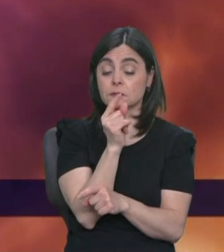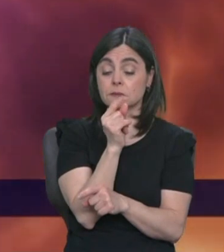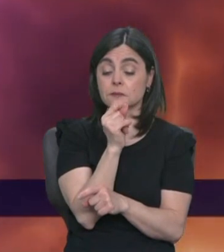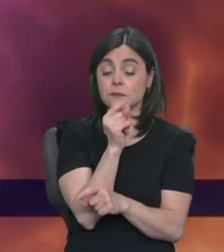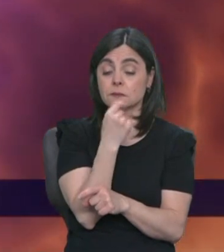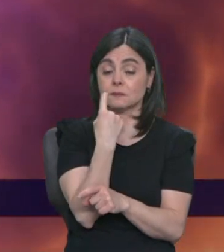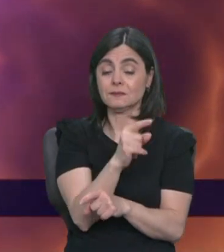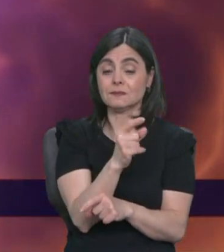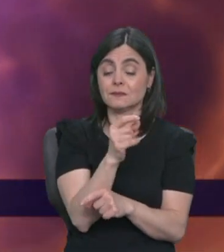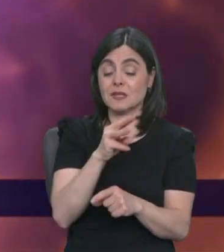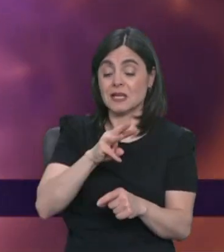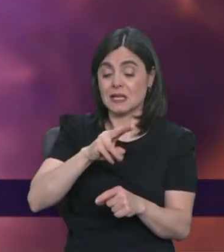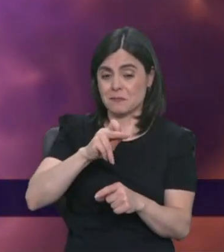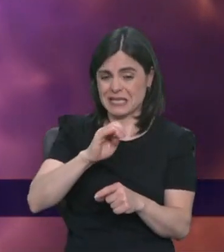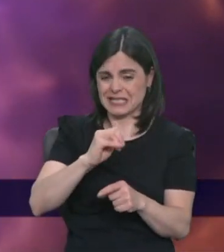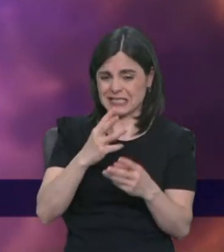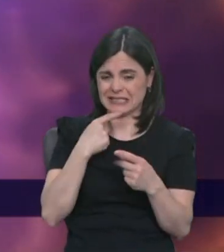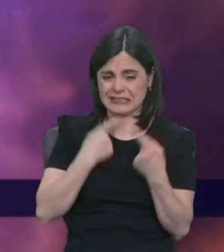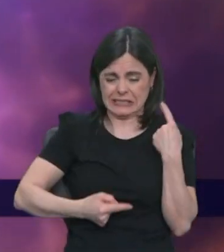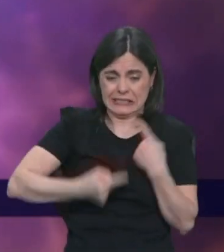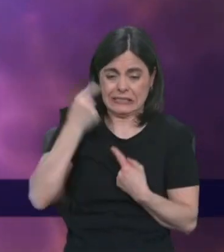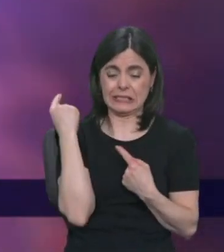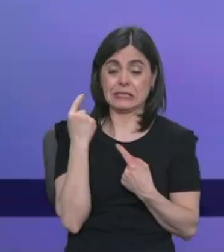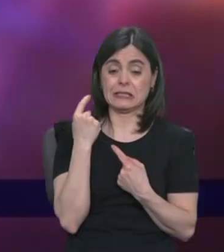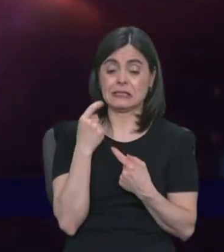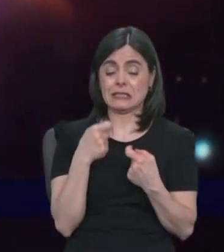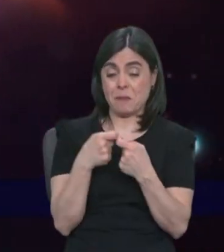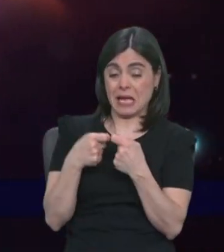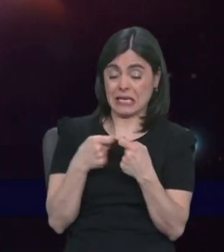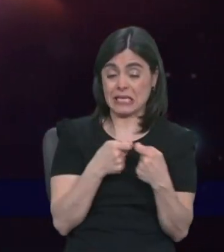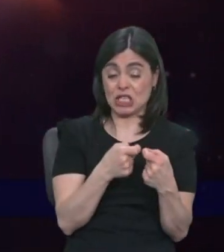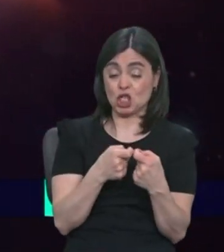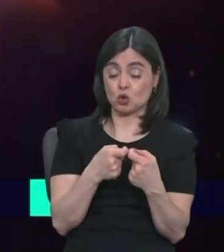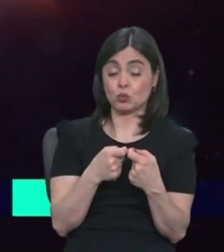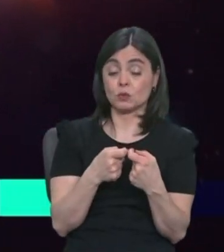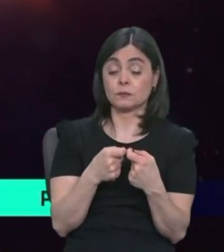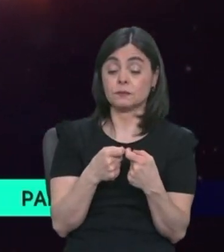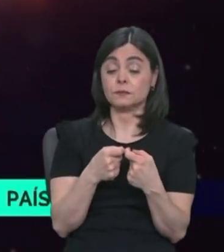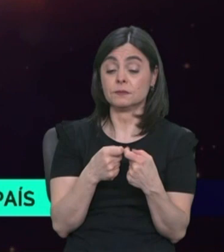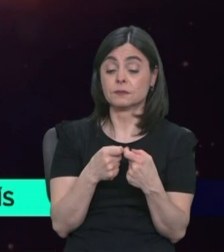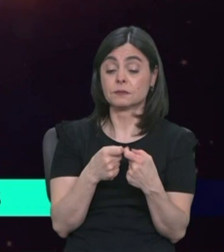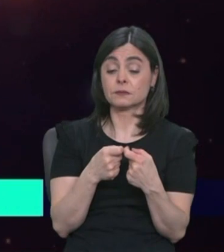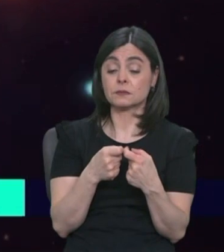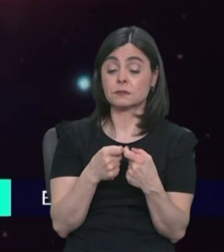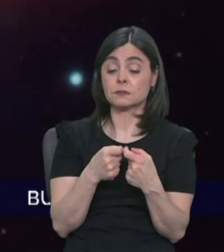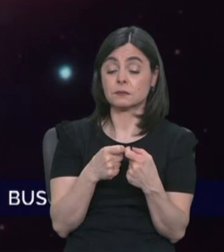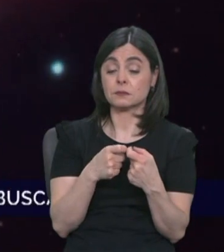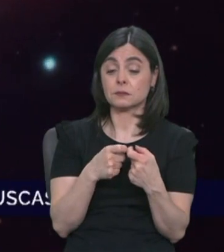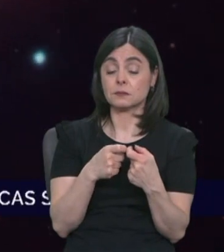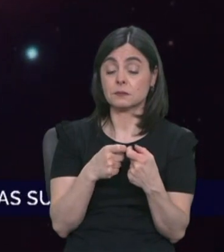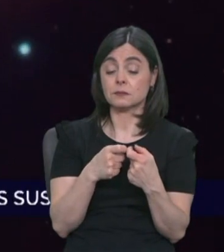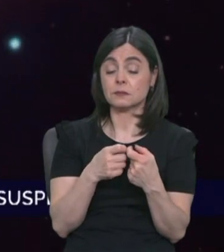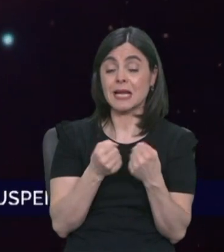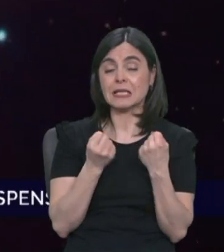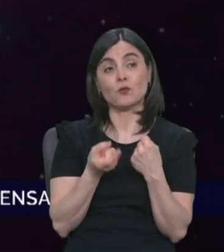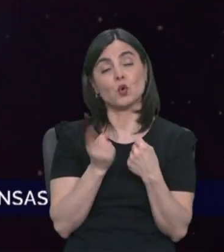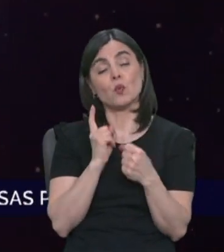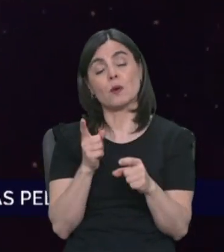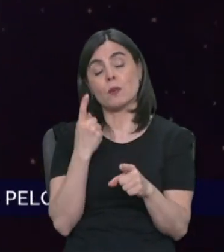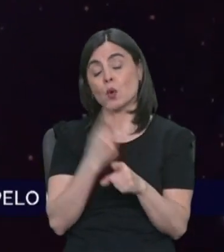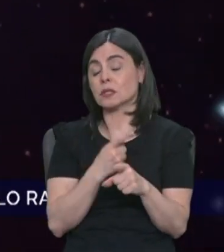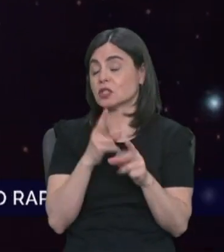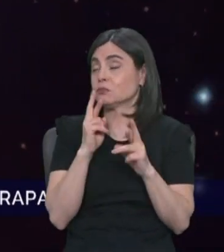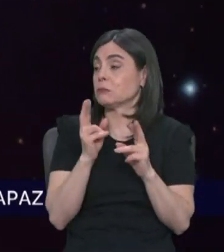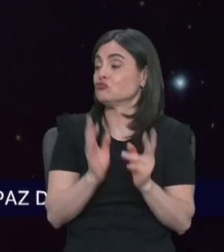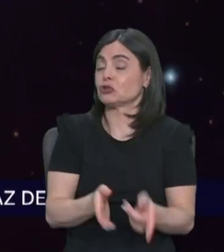uma massa esquisita, tem magnetismo, o que um campo magnético ativo não é algo que estamos à espera